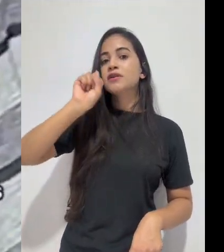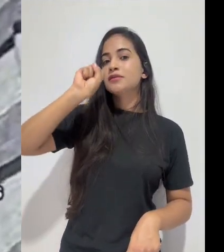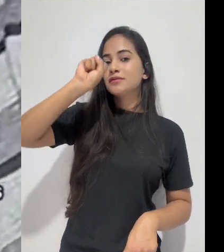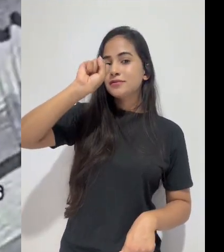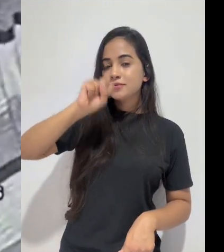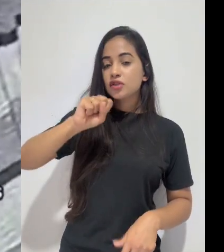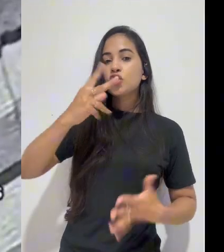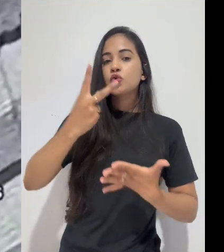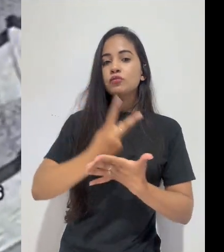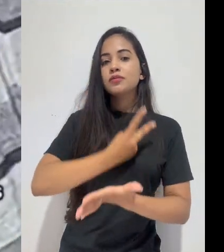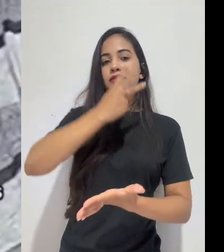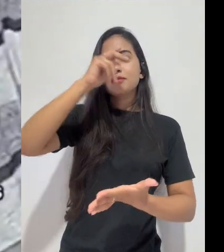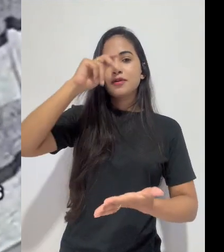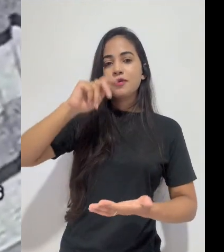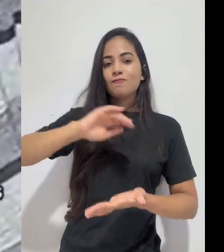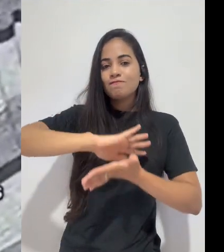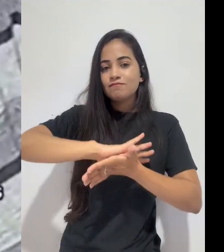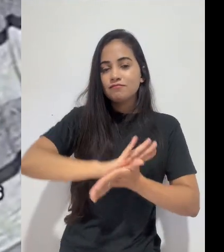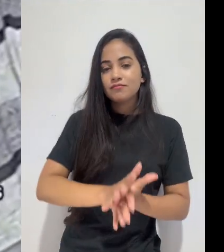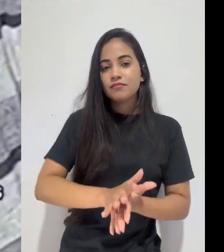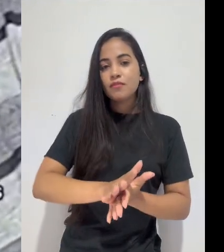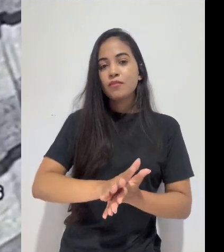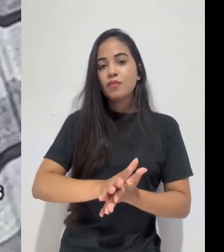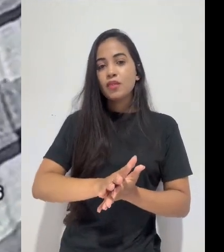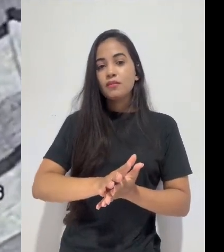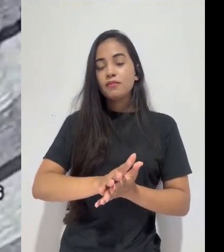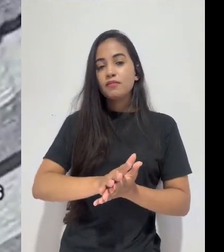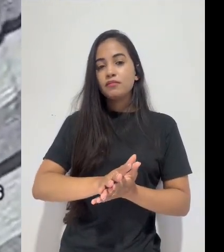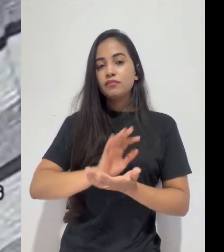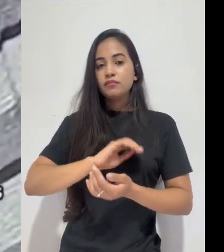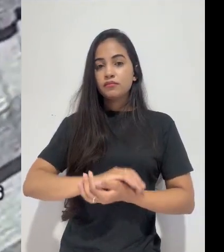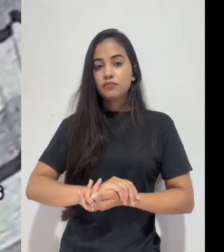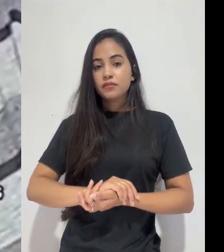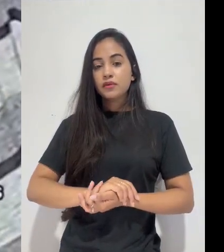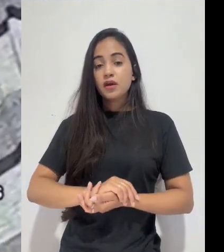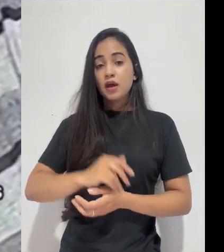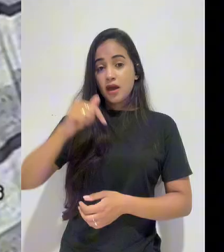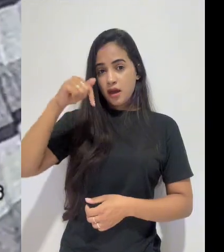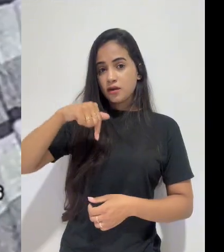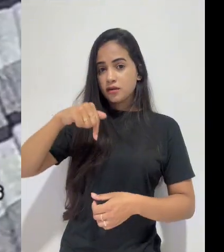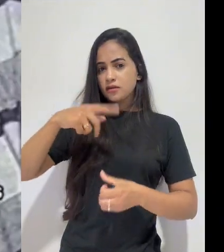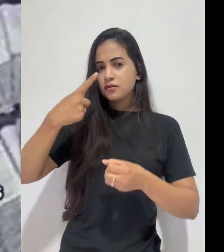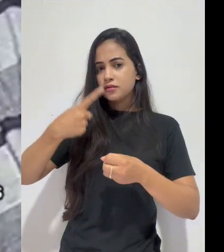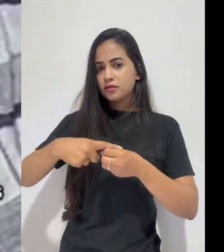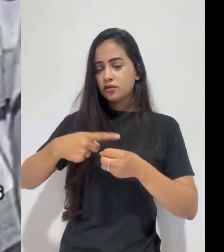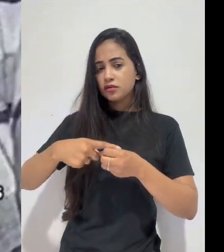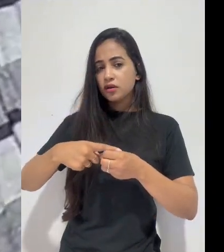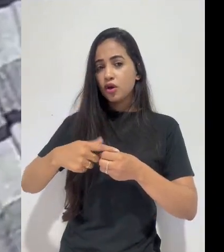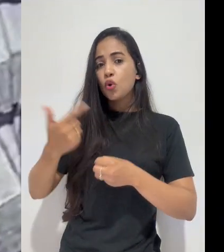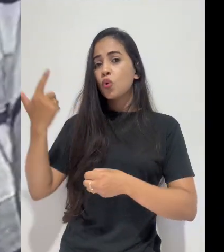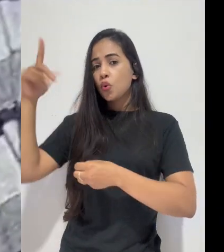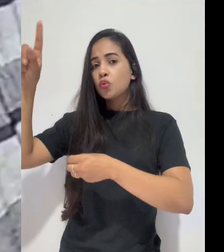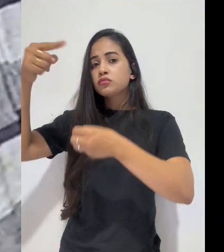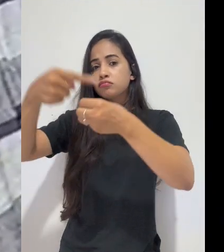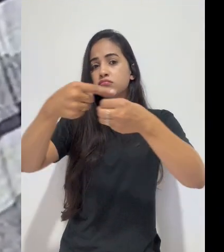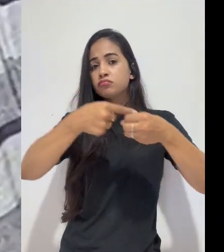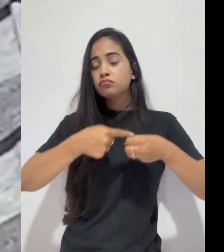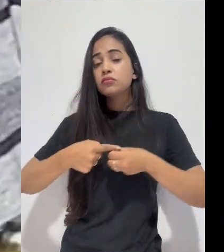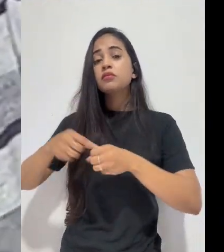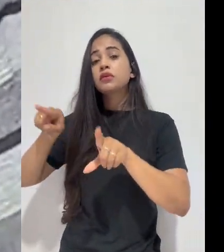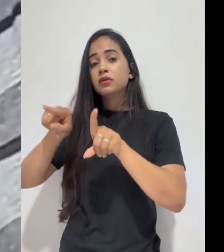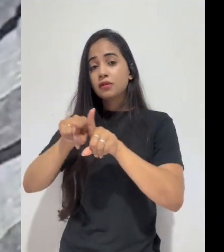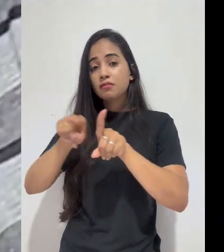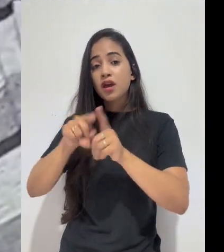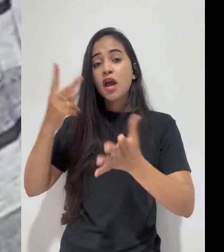aqui em Florianópolis, onde que nós estamos aqui, que nós nascemos aqui, é uma cidade, como em toda do Brasil toda,